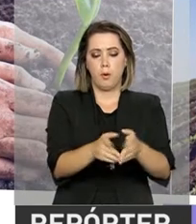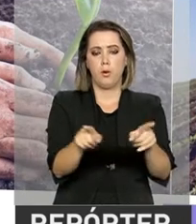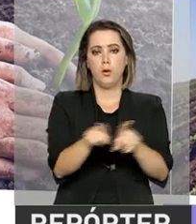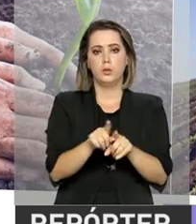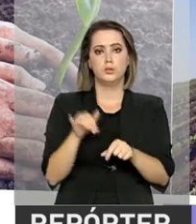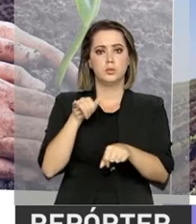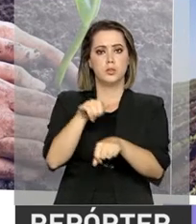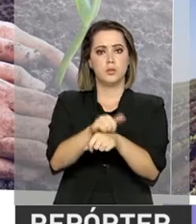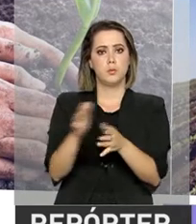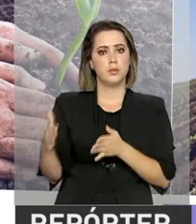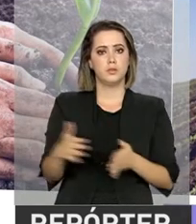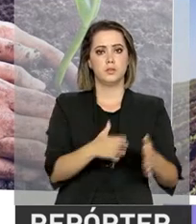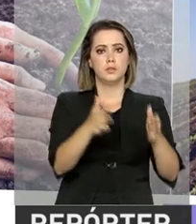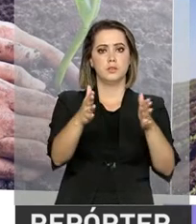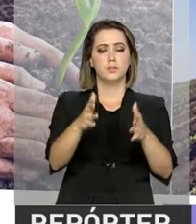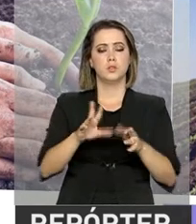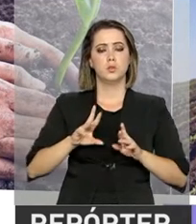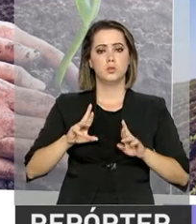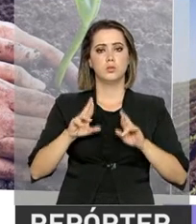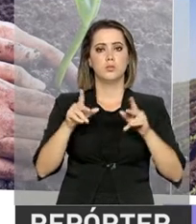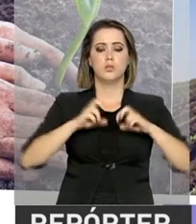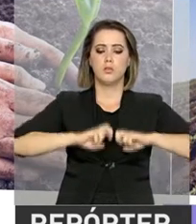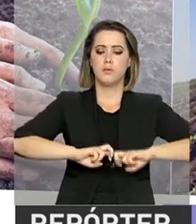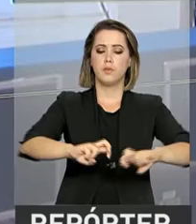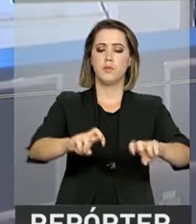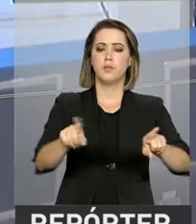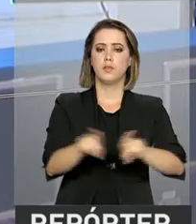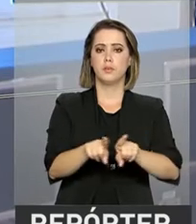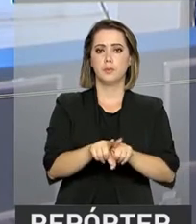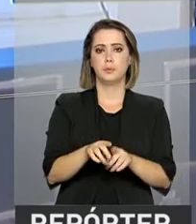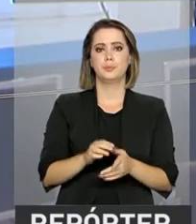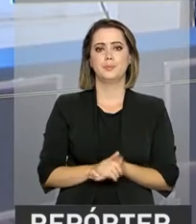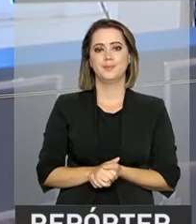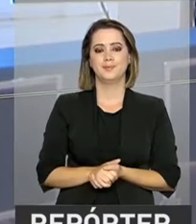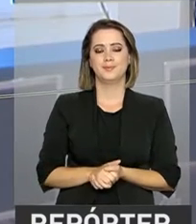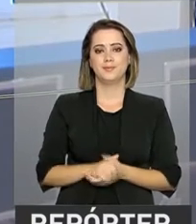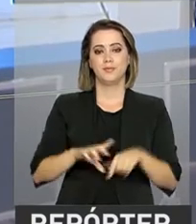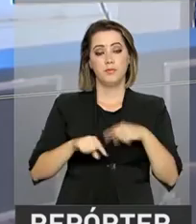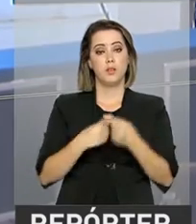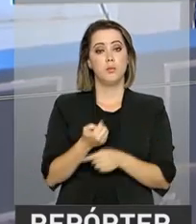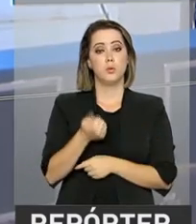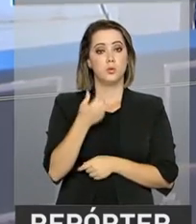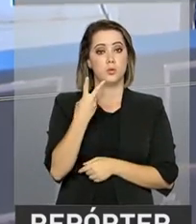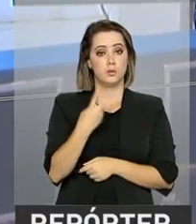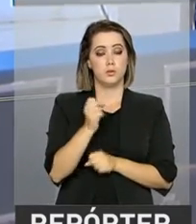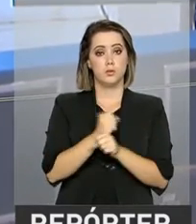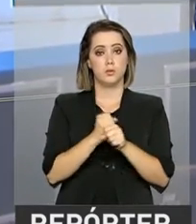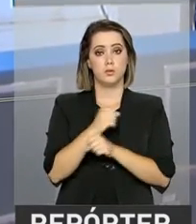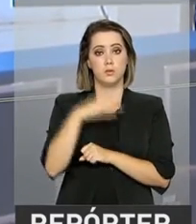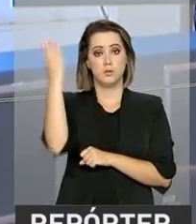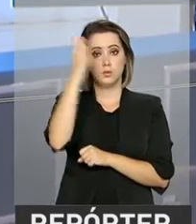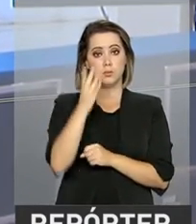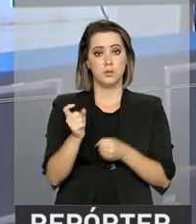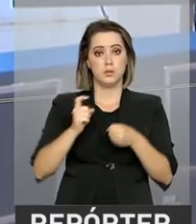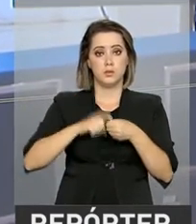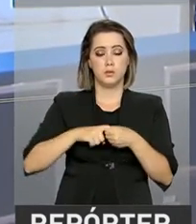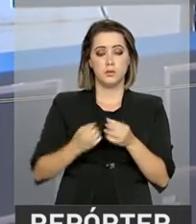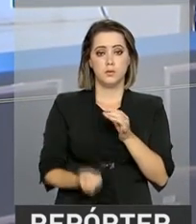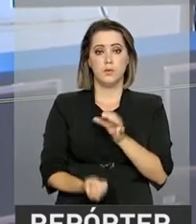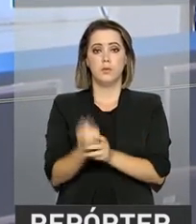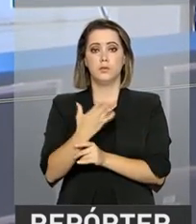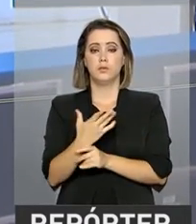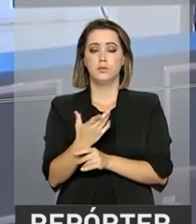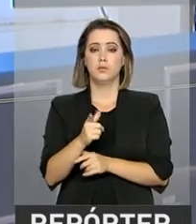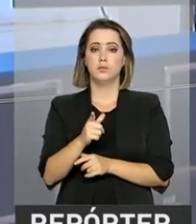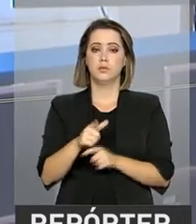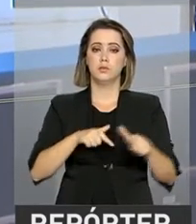aeroportos, estradas, rodovias e ferrovias do país. Depois de quase 2 anos, o Brasil voltou a criar empregos.